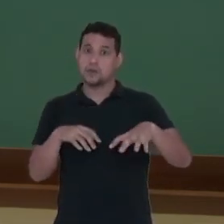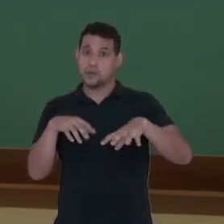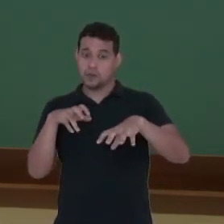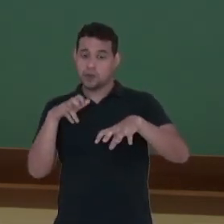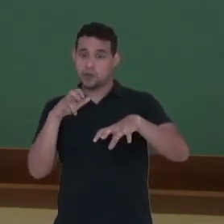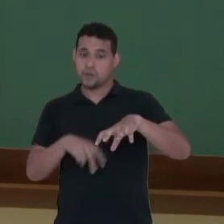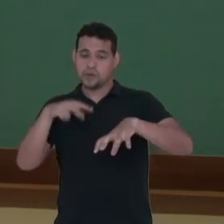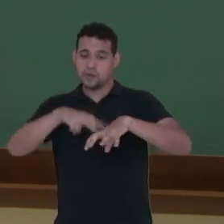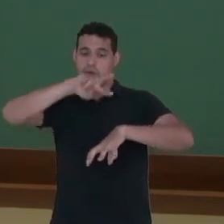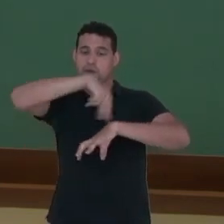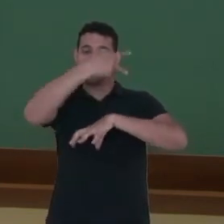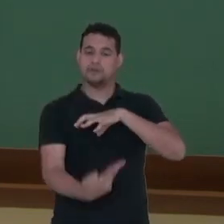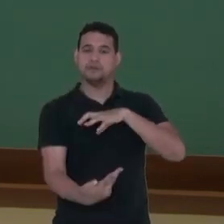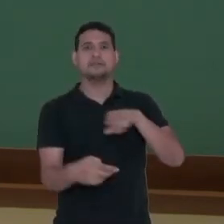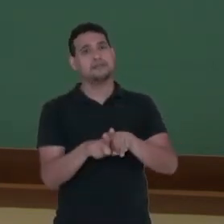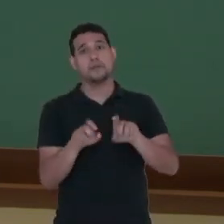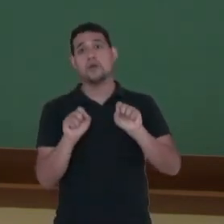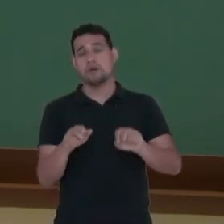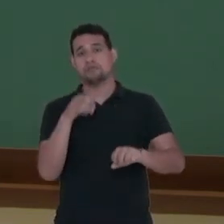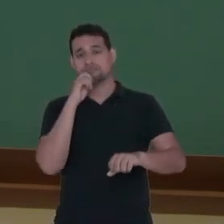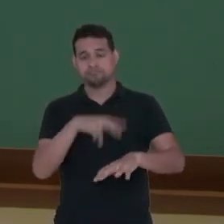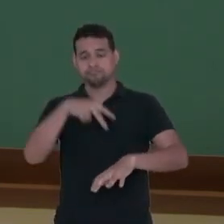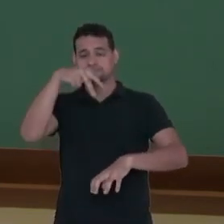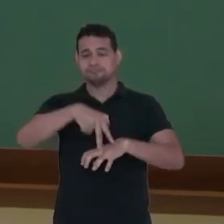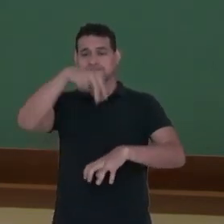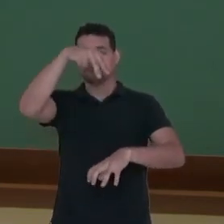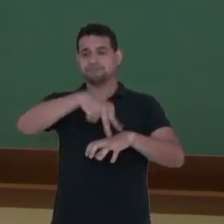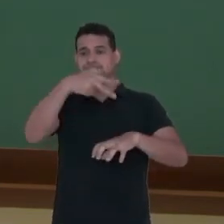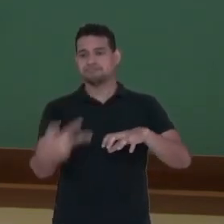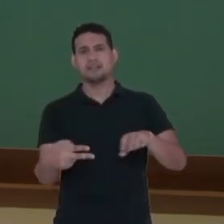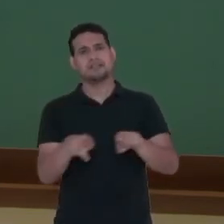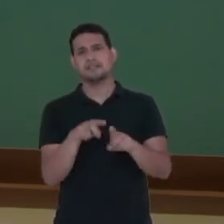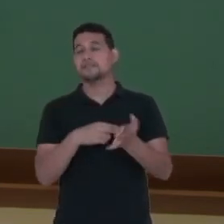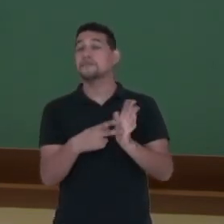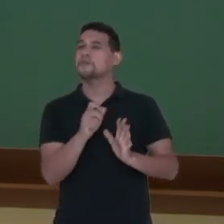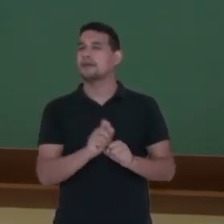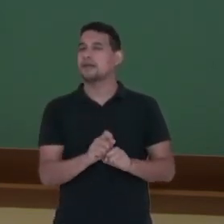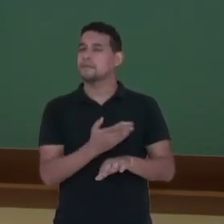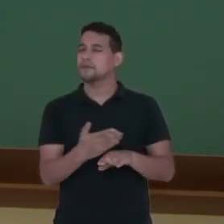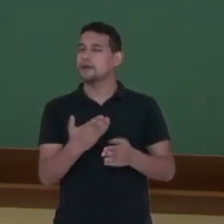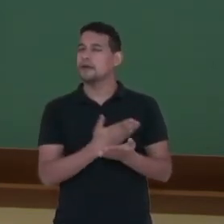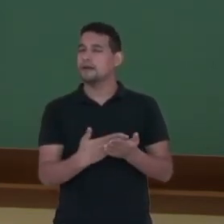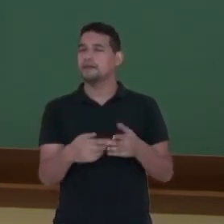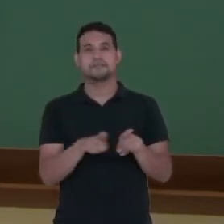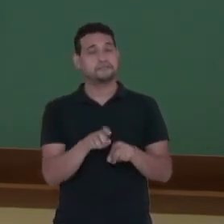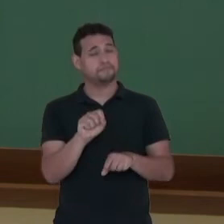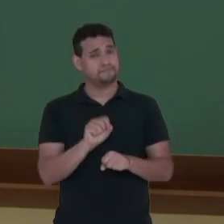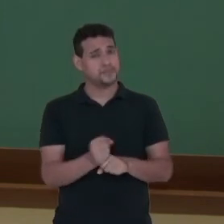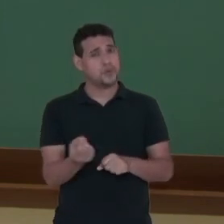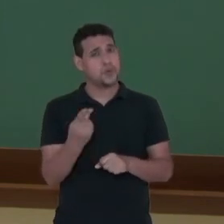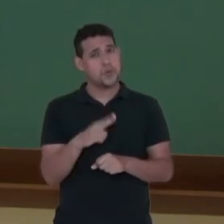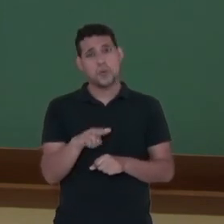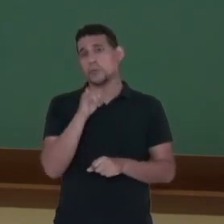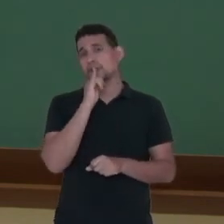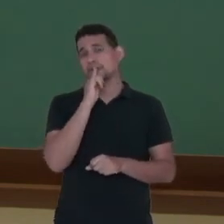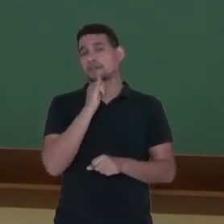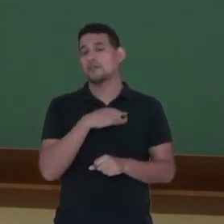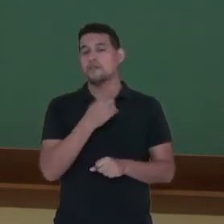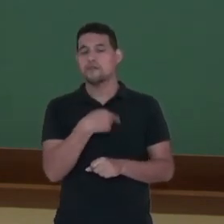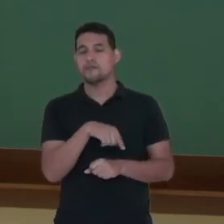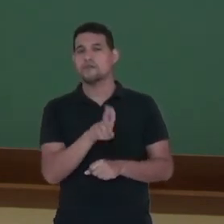transponho o sofá ou salto até em cima do sofá, é uma prática de iniciação ali. Ou, por exemplo,